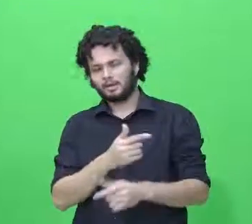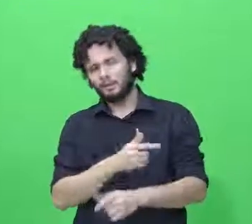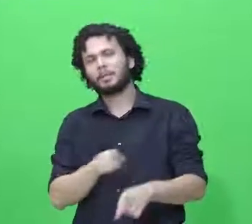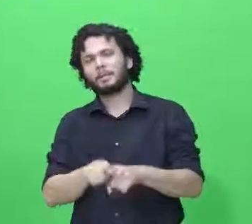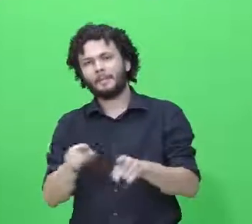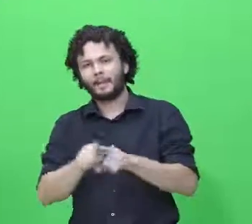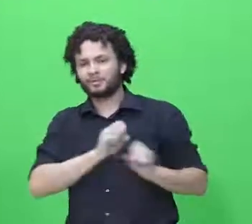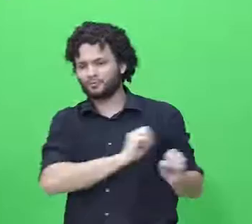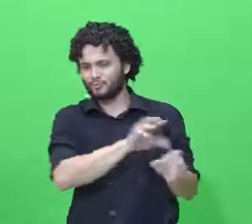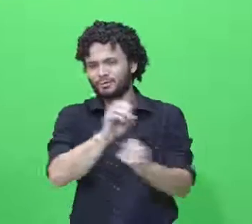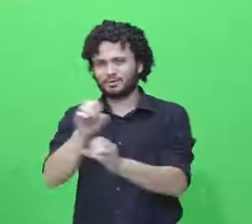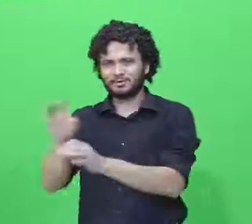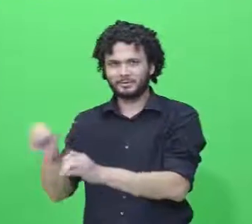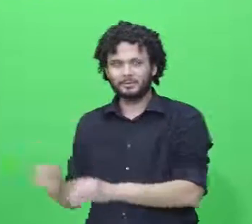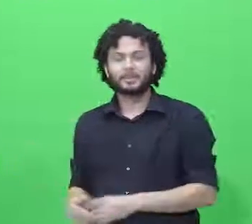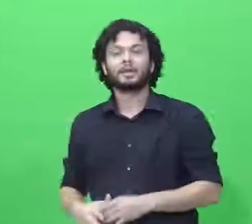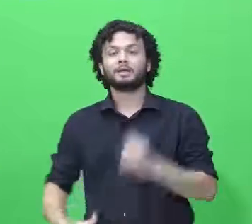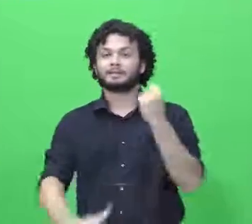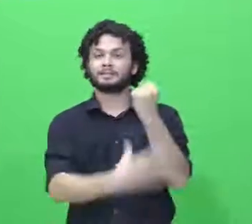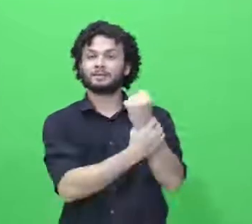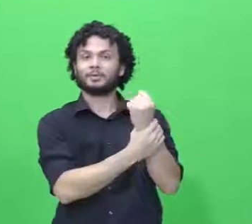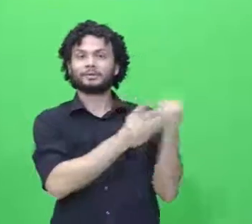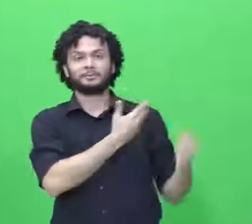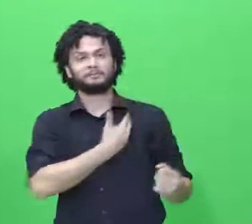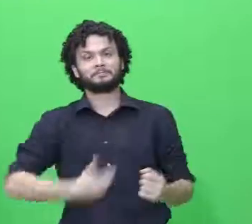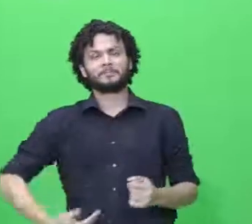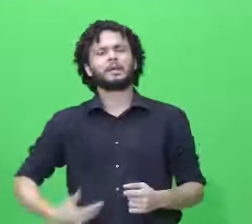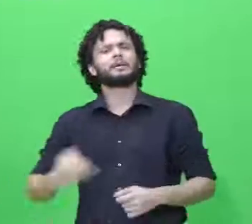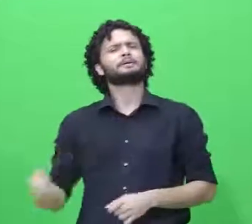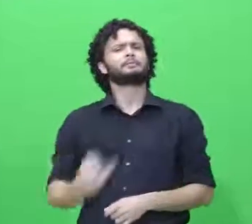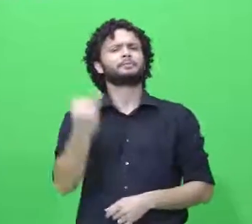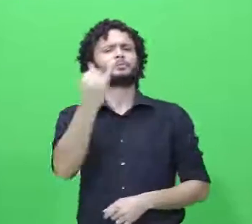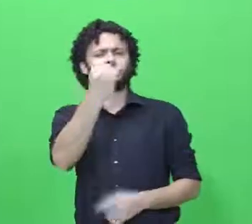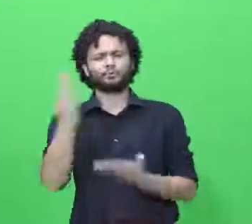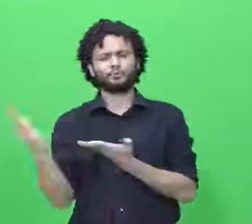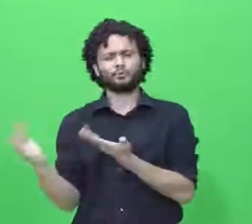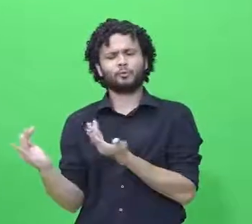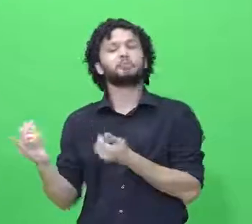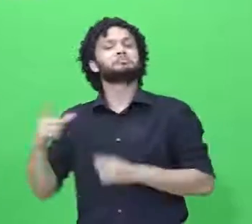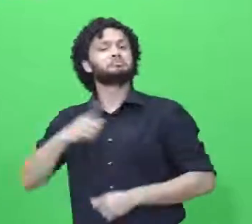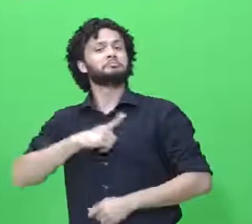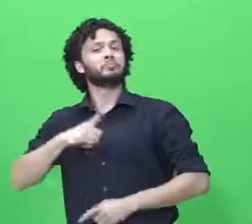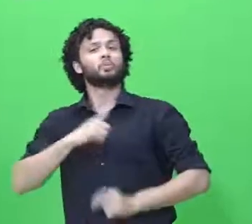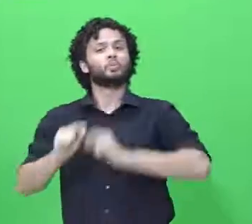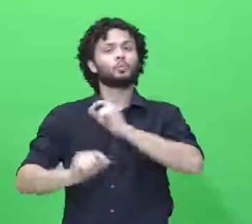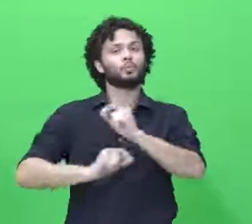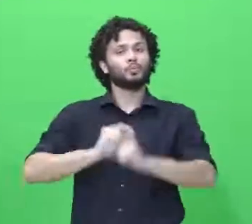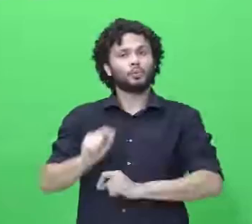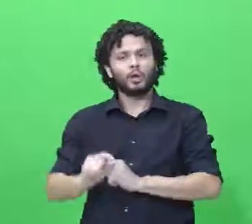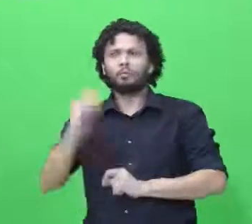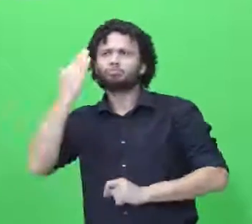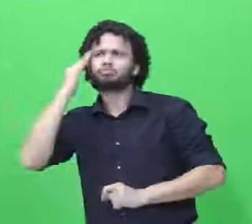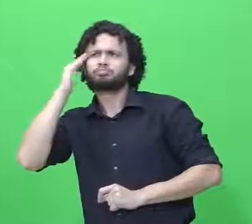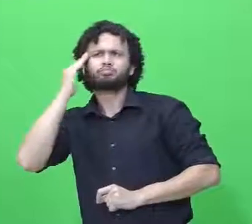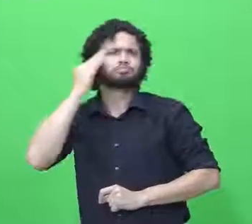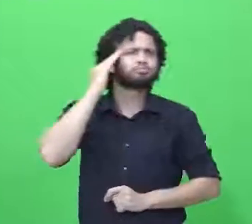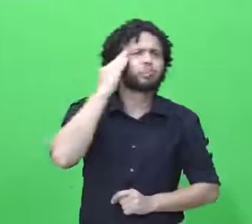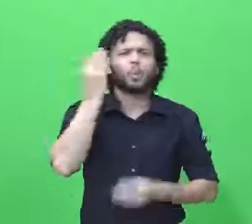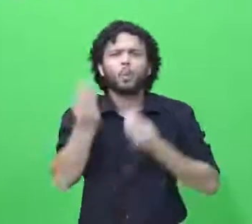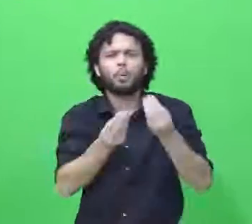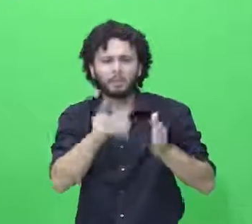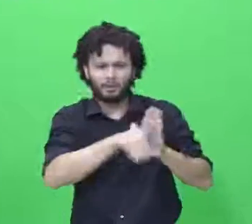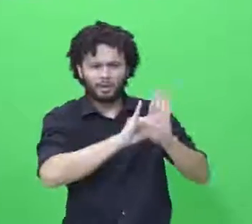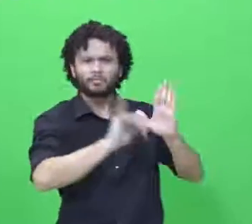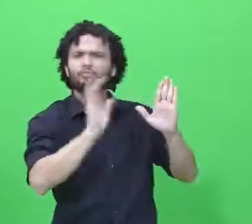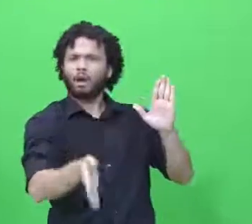né? Sempre são para a segurança pública. Então é importante que o jovem possa ter, né, esse entendimento de que uma lei